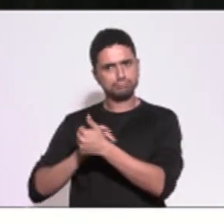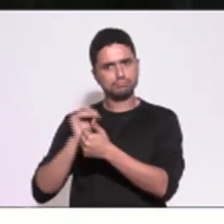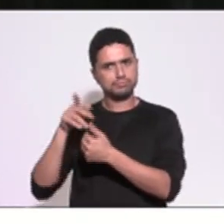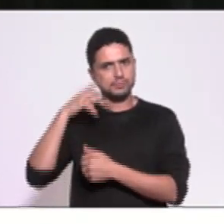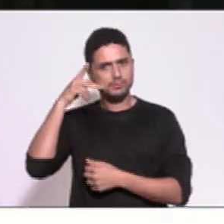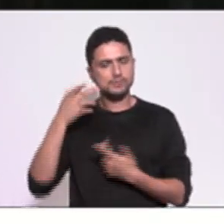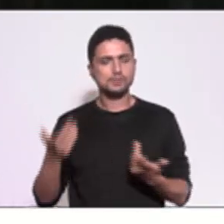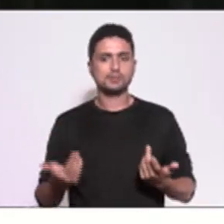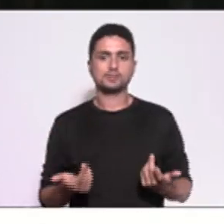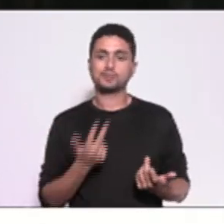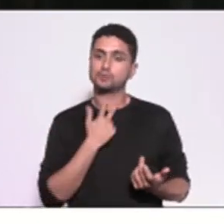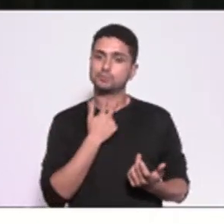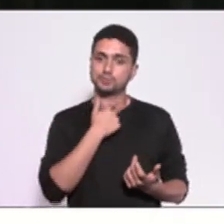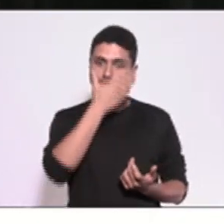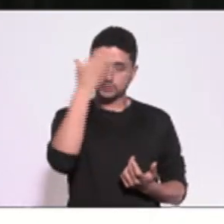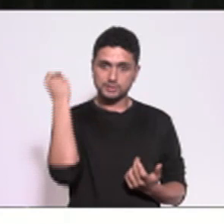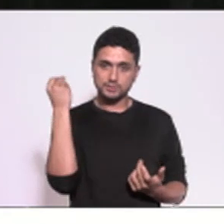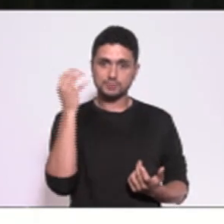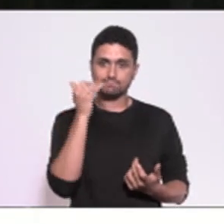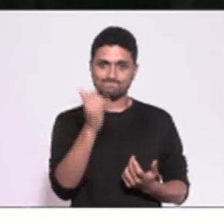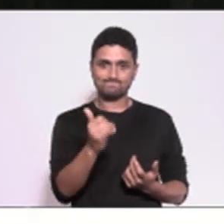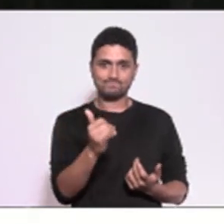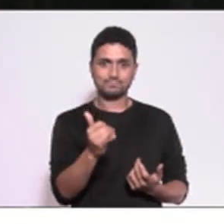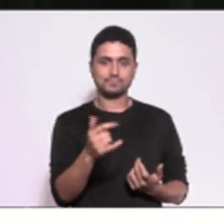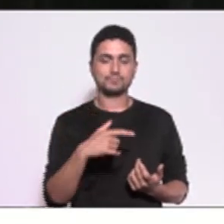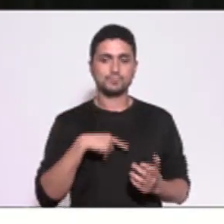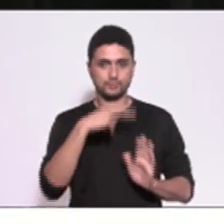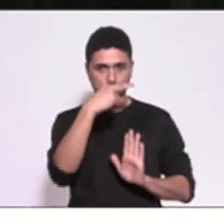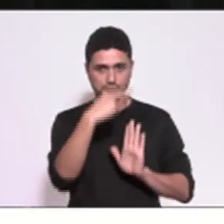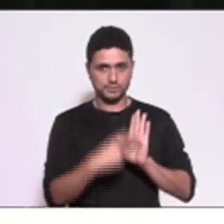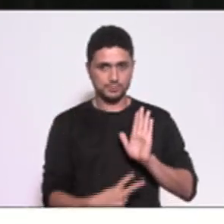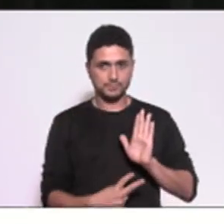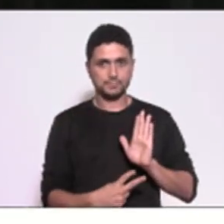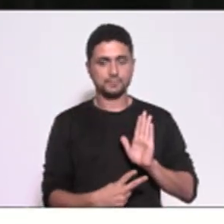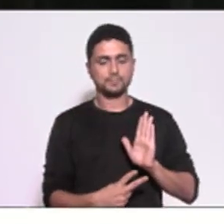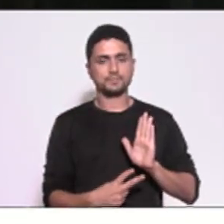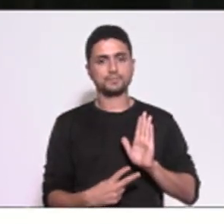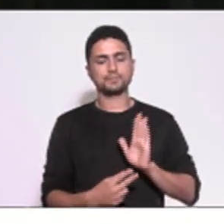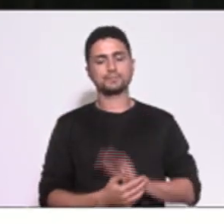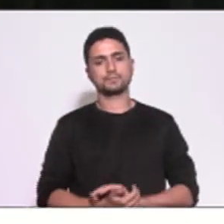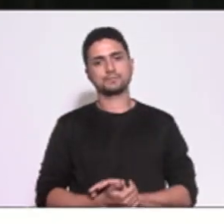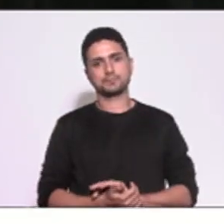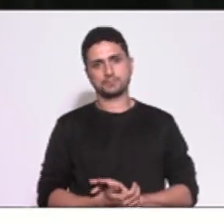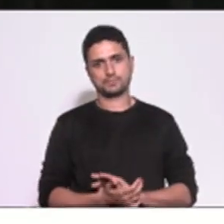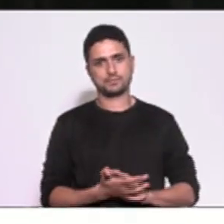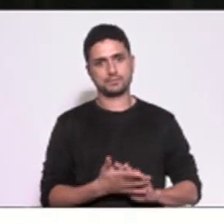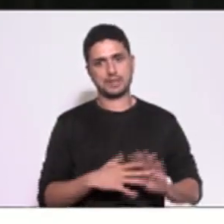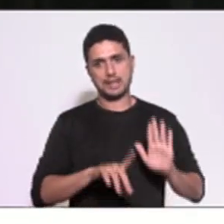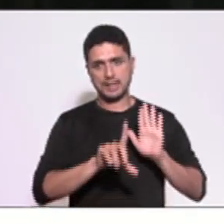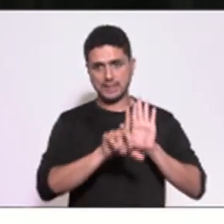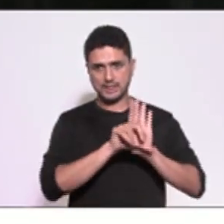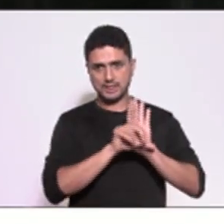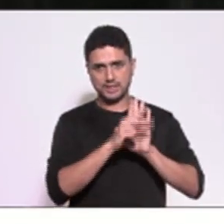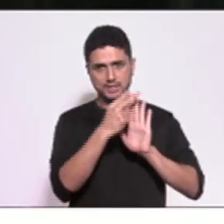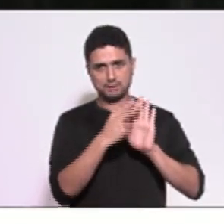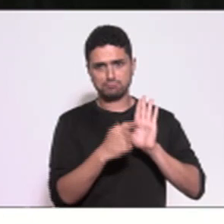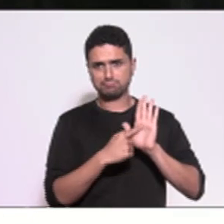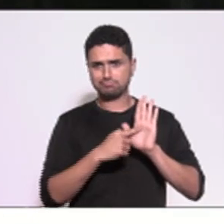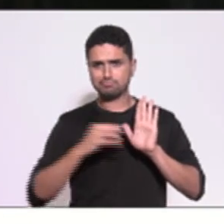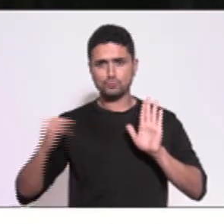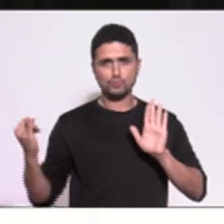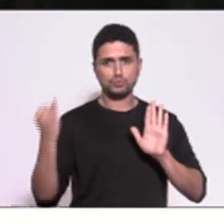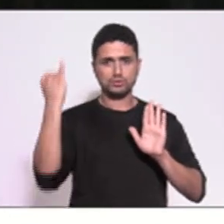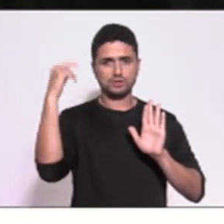deixar de rapidamente ler uma das leis de maior relevância na Câmara